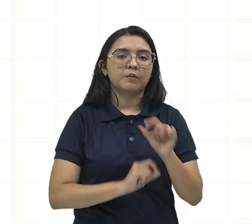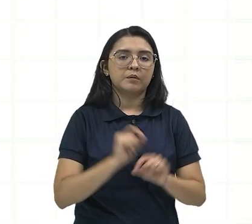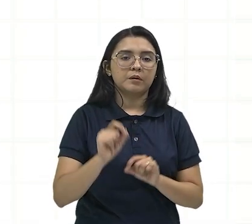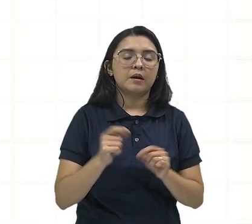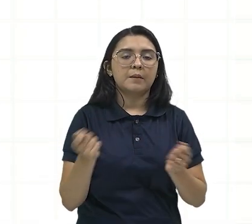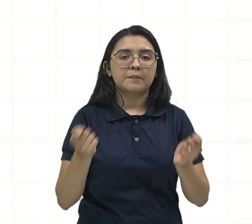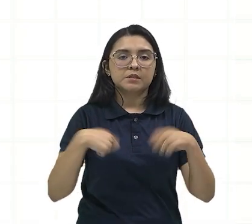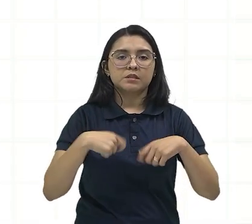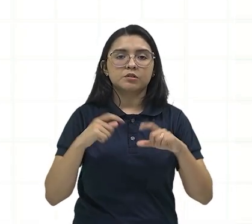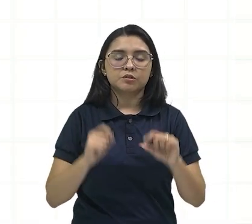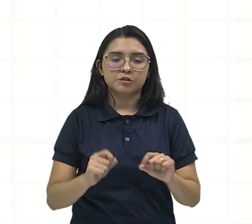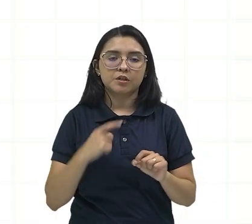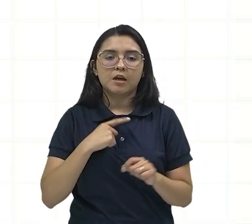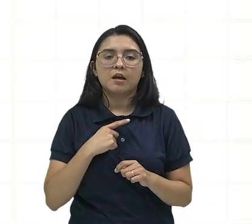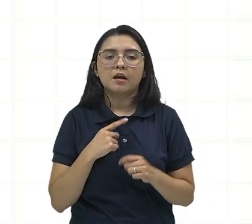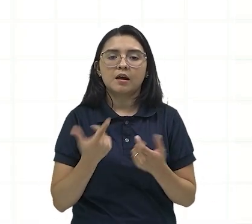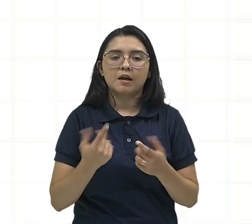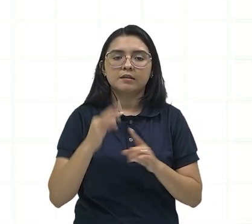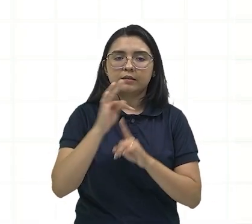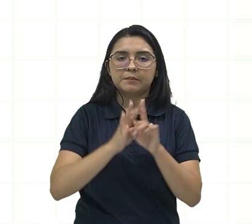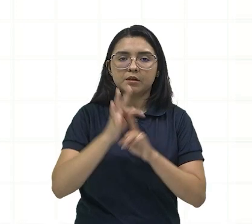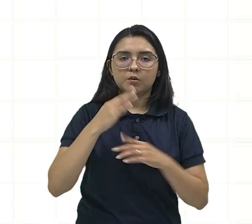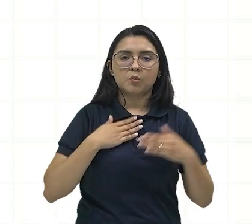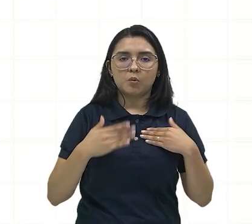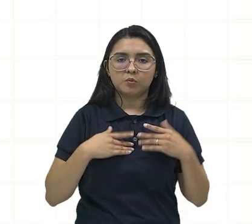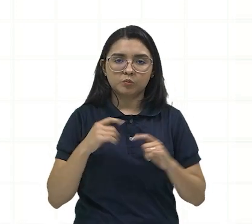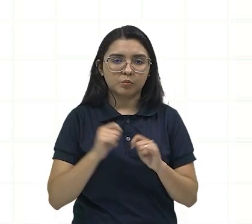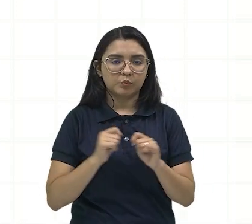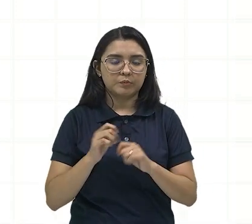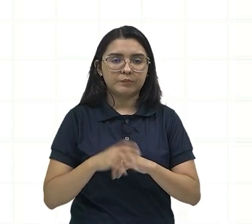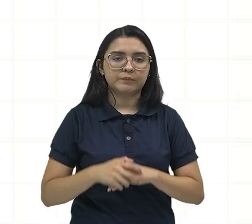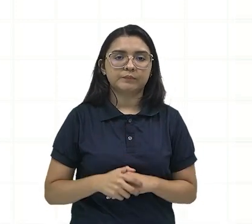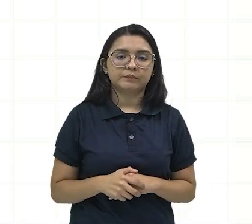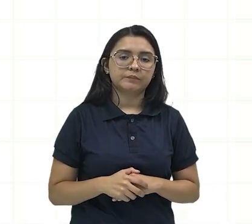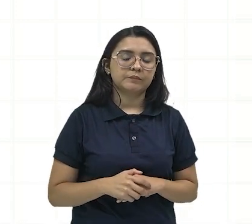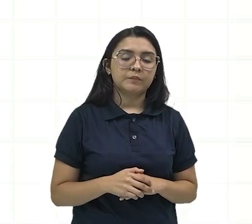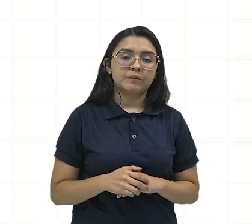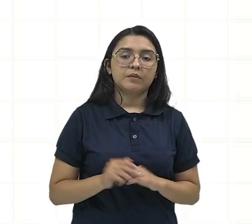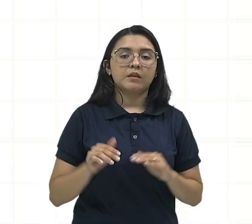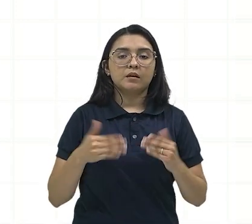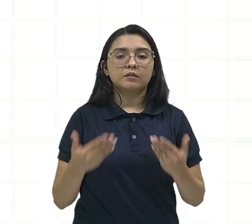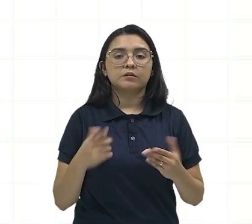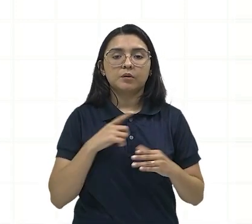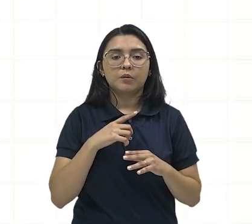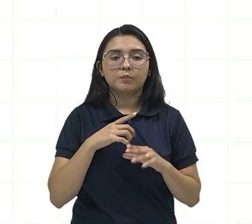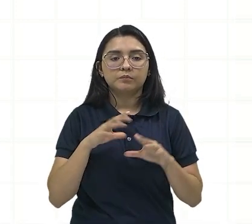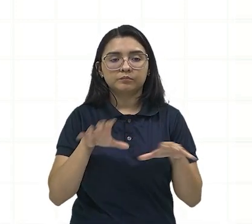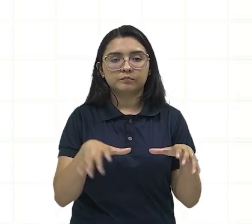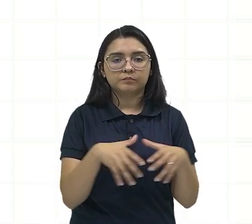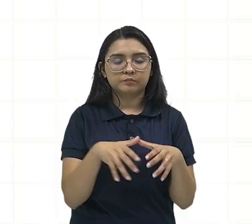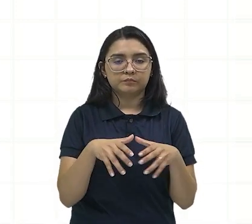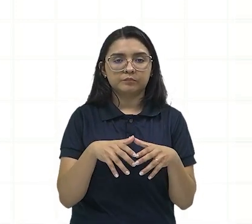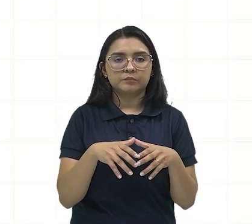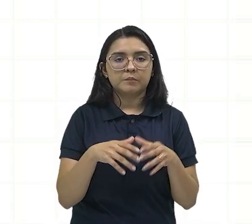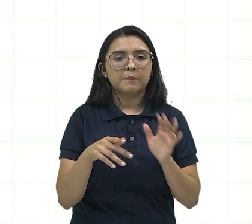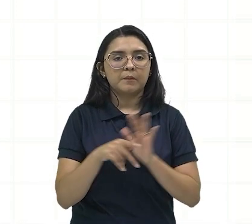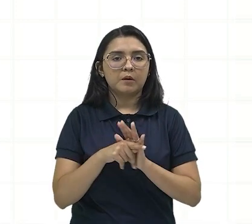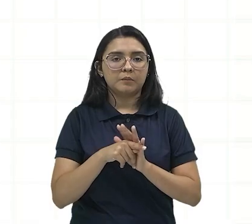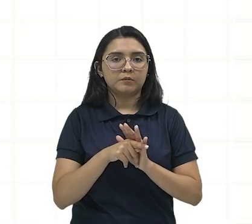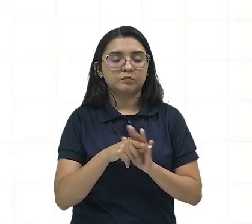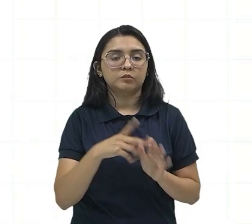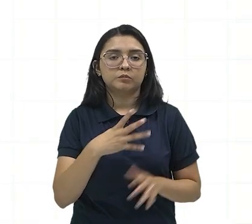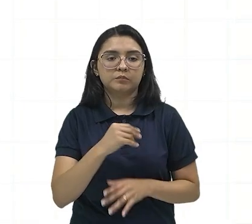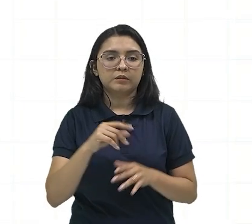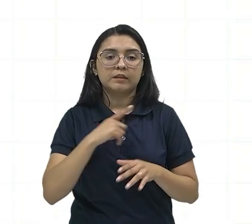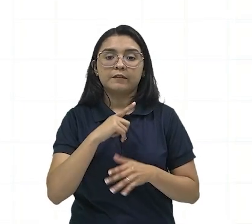a capacidade de manter sua temperatura corporal aí. Como classificação dos mamíferos, nós